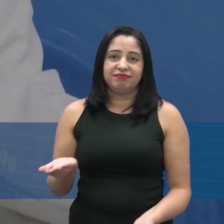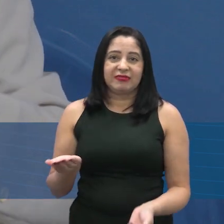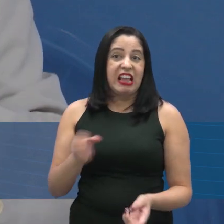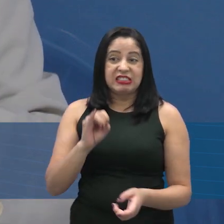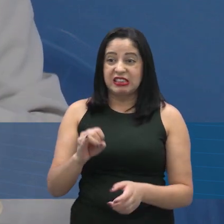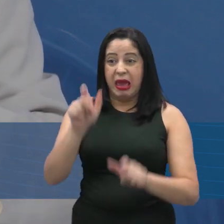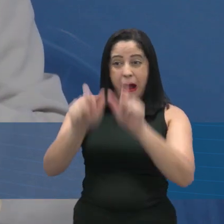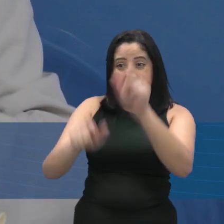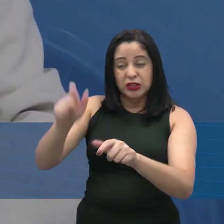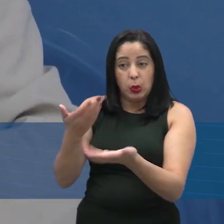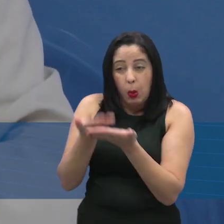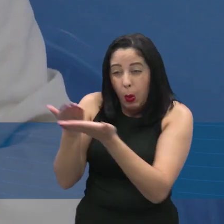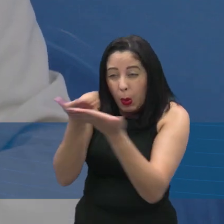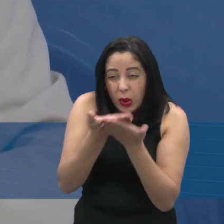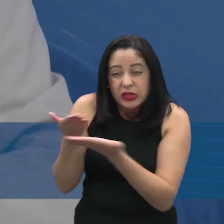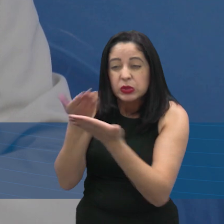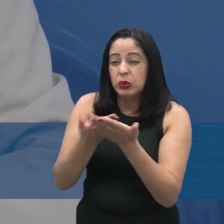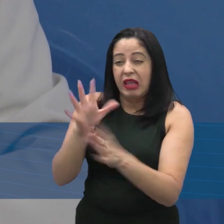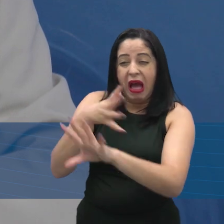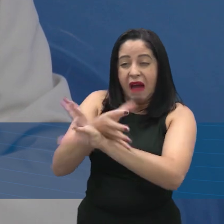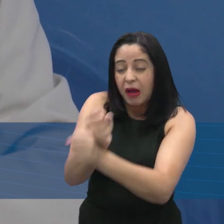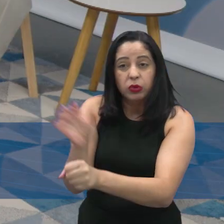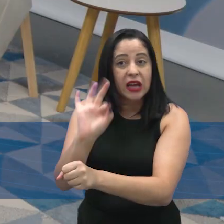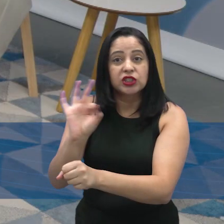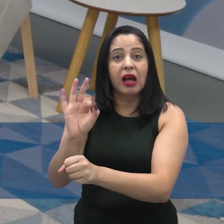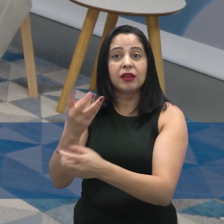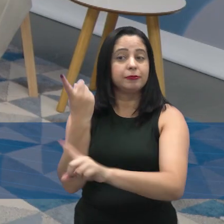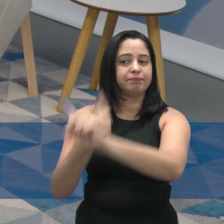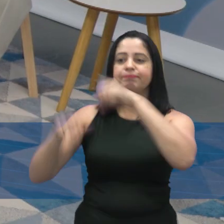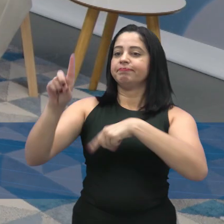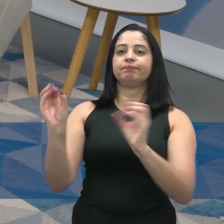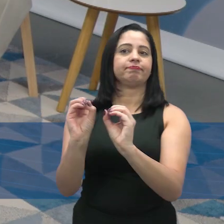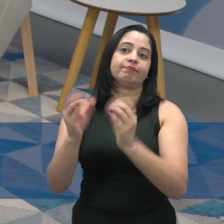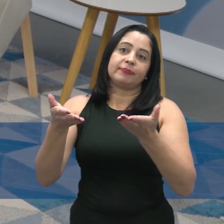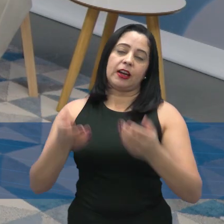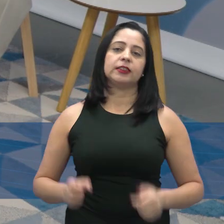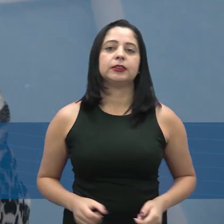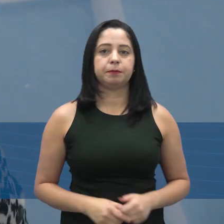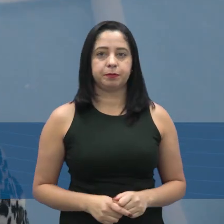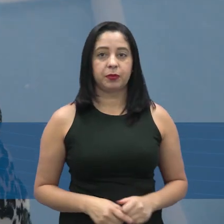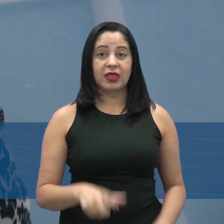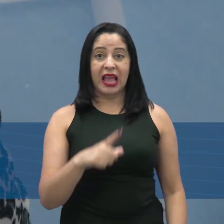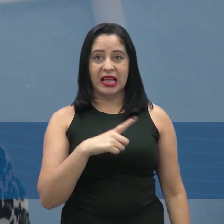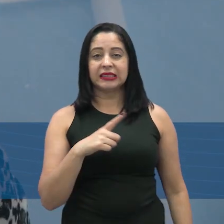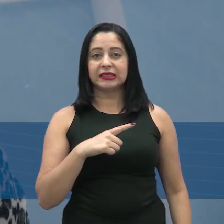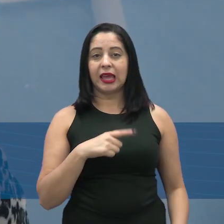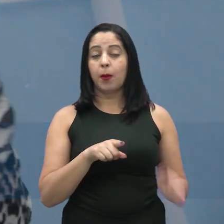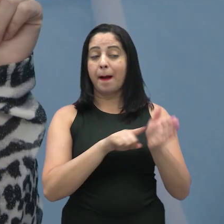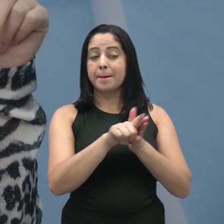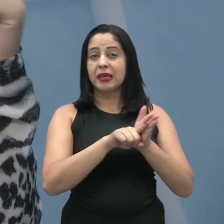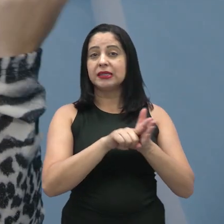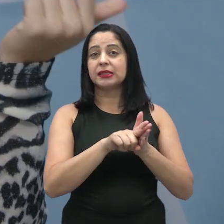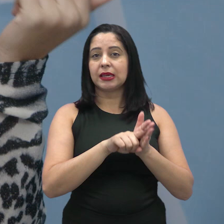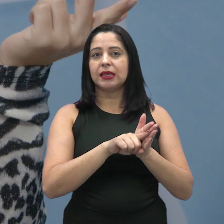um coeficiente de prosperidade sustentável. Uhum. Olha só, a gente tem um dado aqui do Serasa Experian que mostra